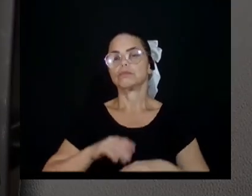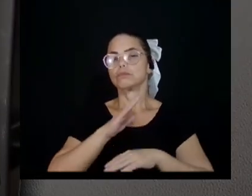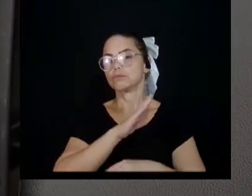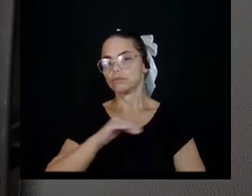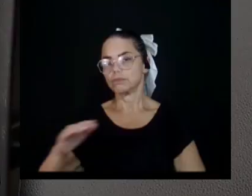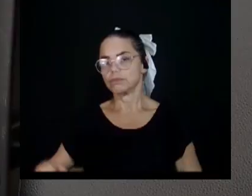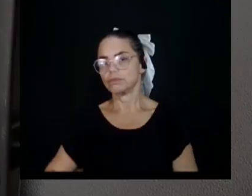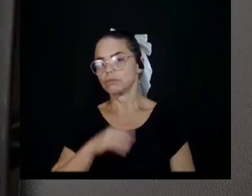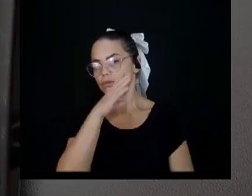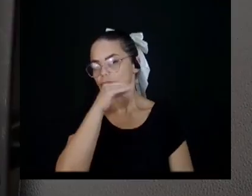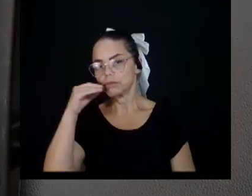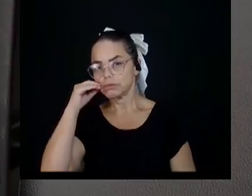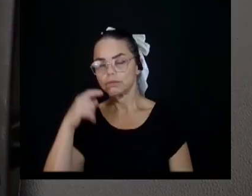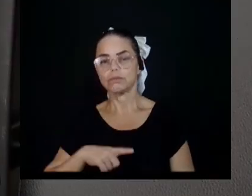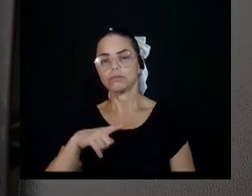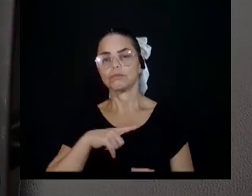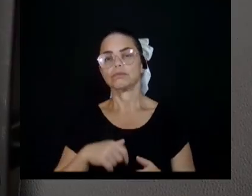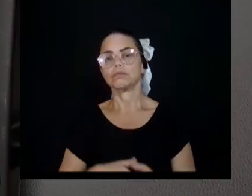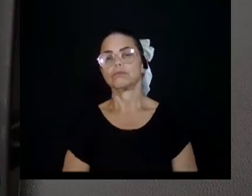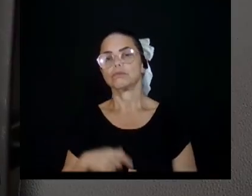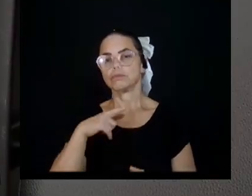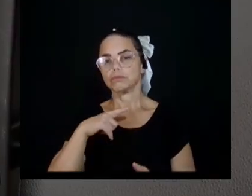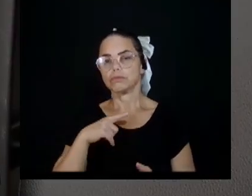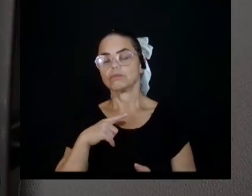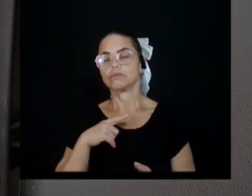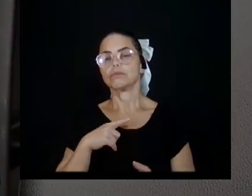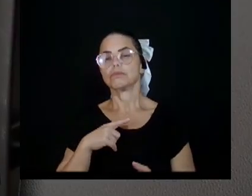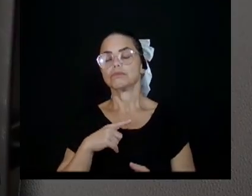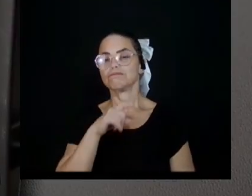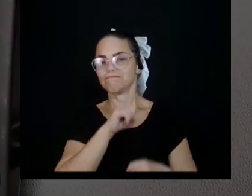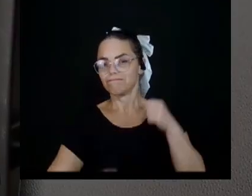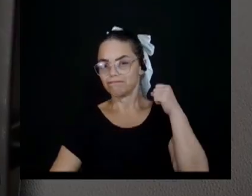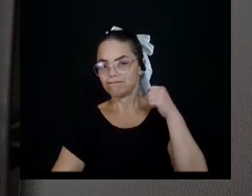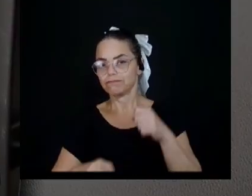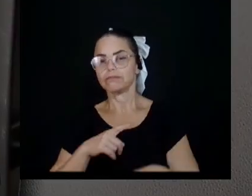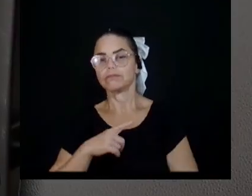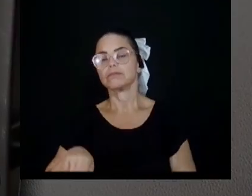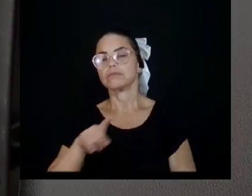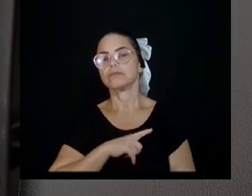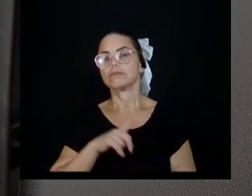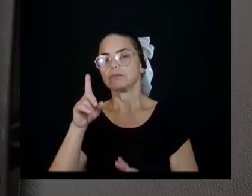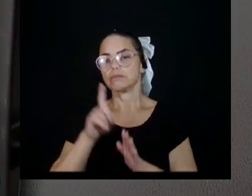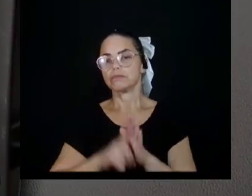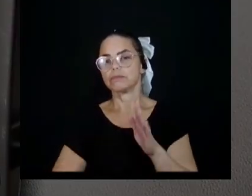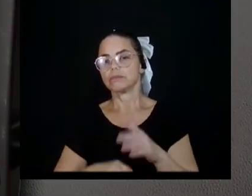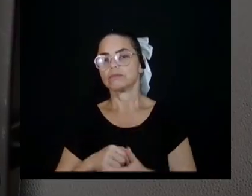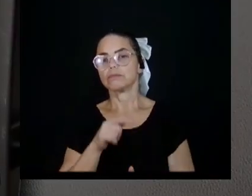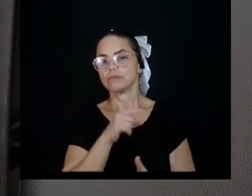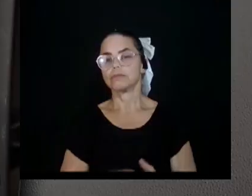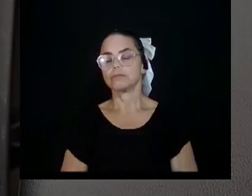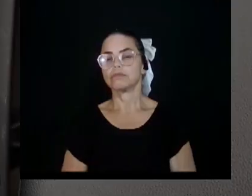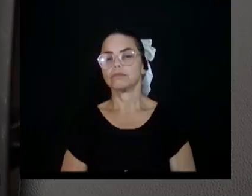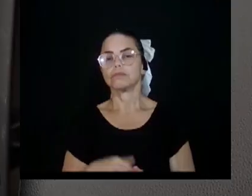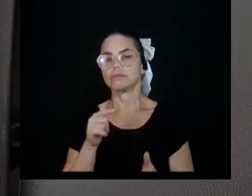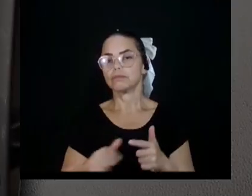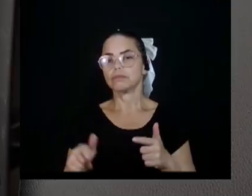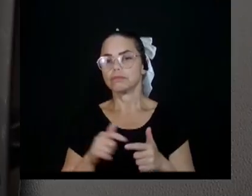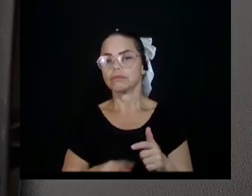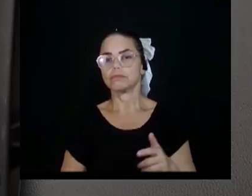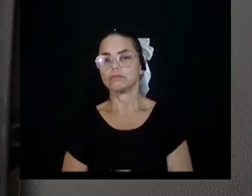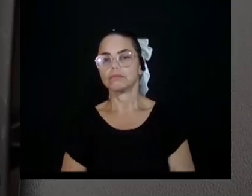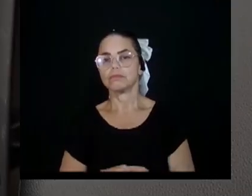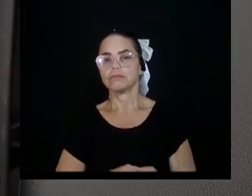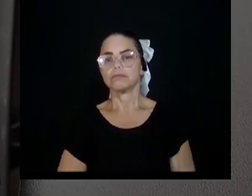que ainda nós temos muitas violações a esses direitos. Uma das principais violações, por exemplo, a gente está prestes a resolver na